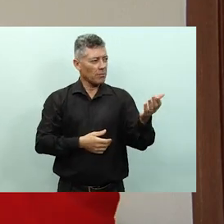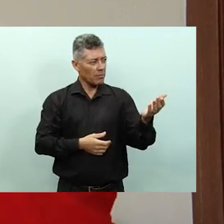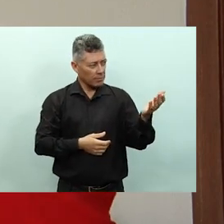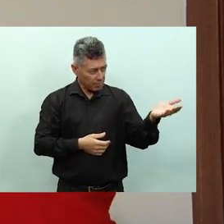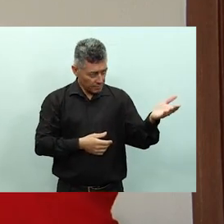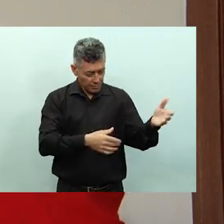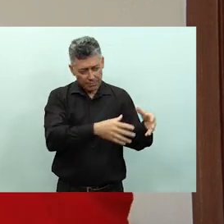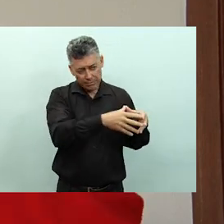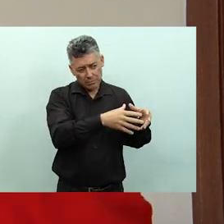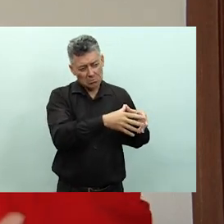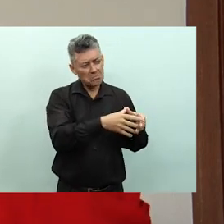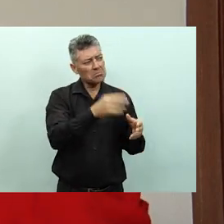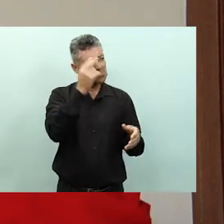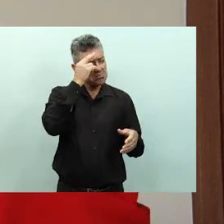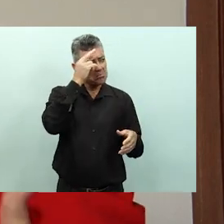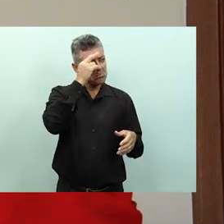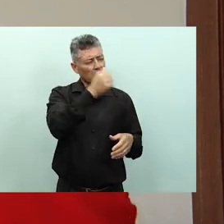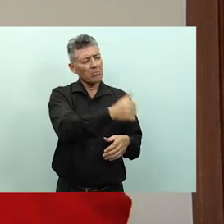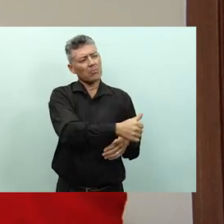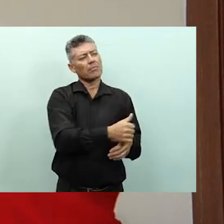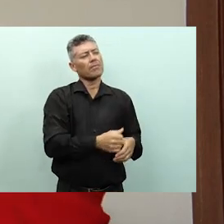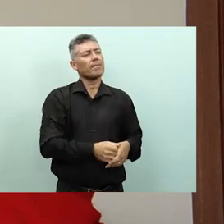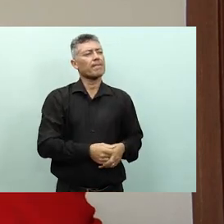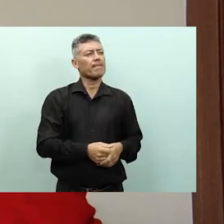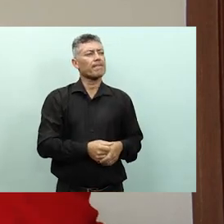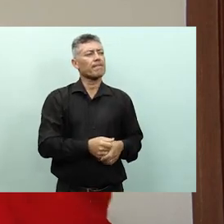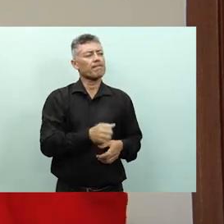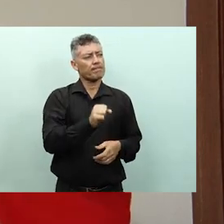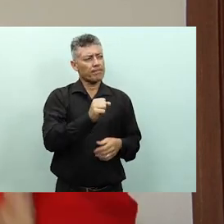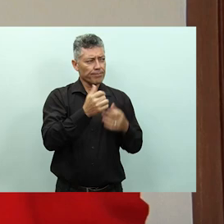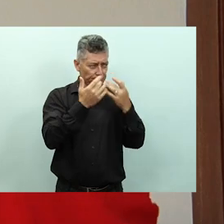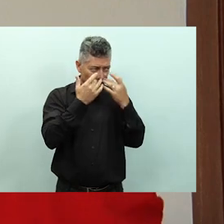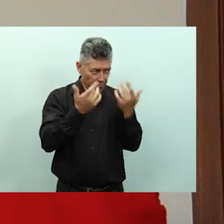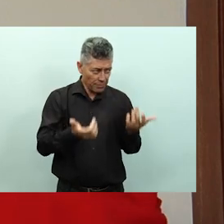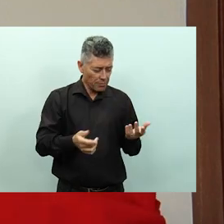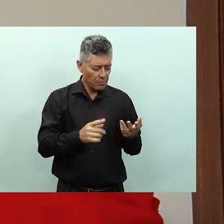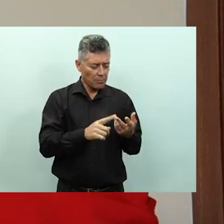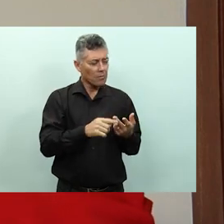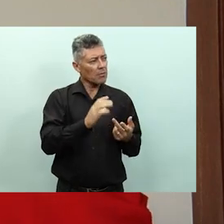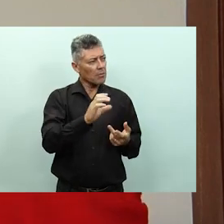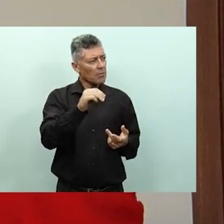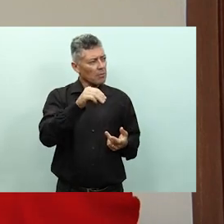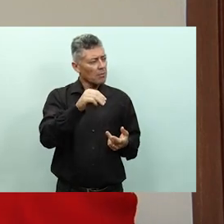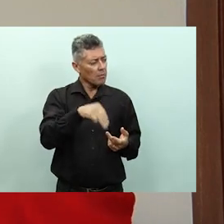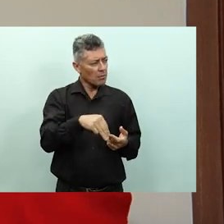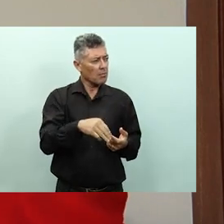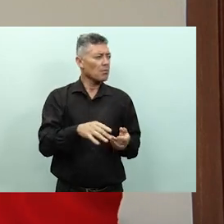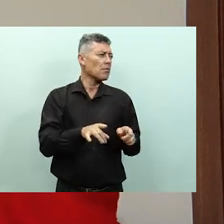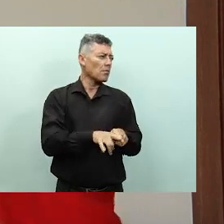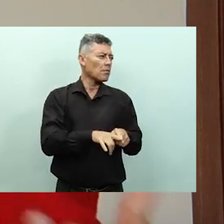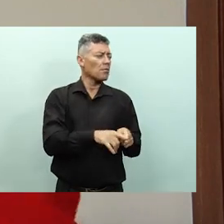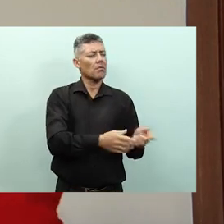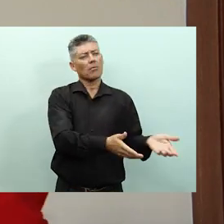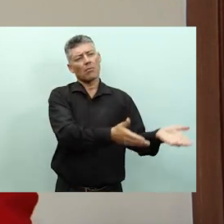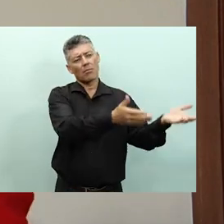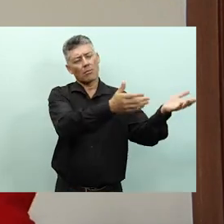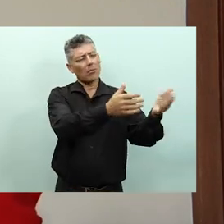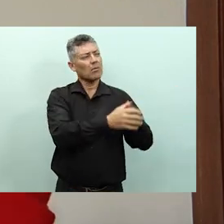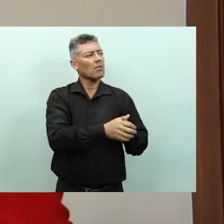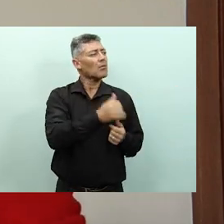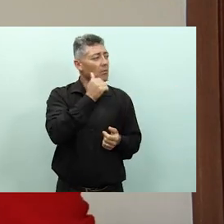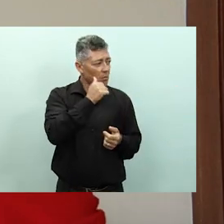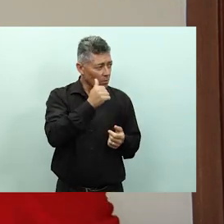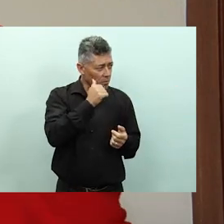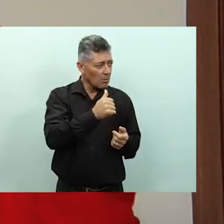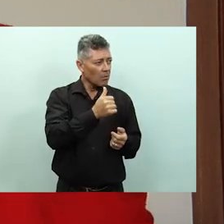fez história. Ela já foi, inclusive, homenageada pelo Senado, foi homenageada pela Câmara também, né? Porque todas as mulheres